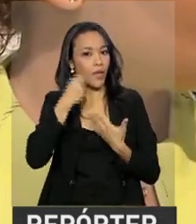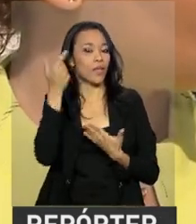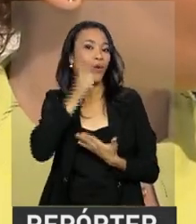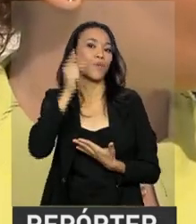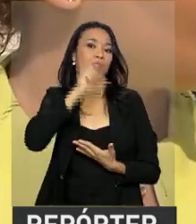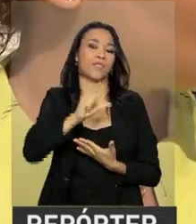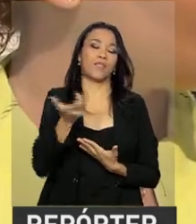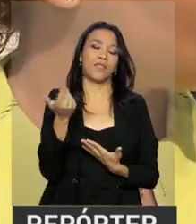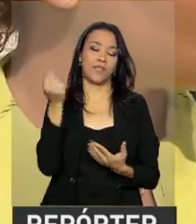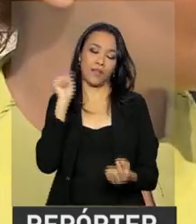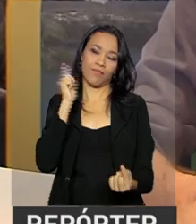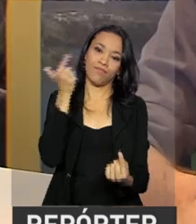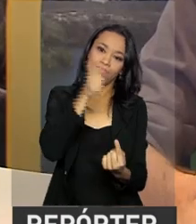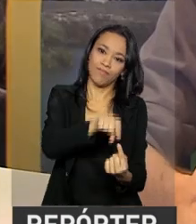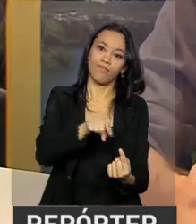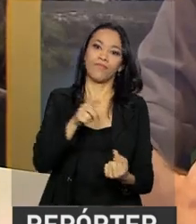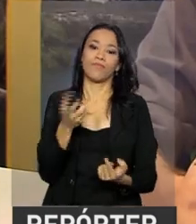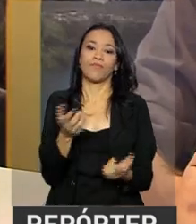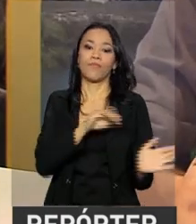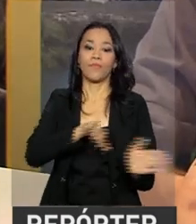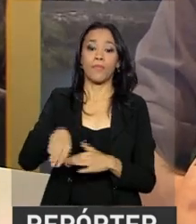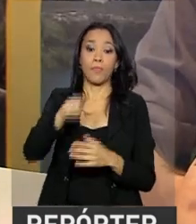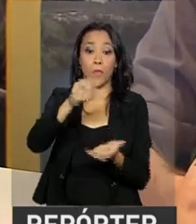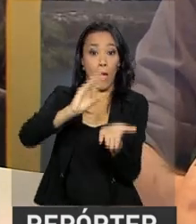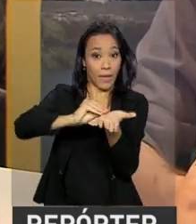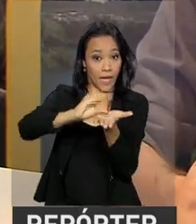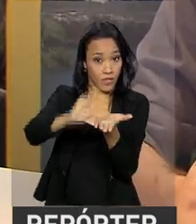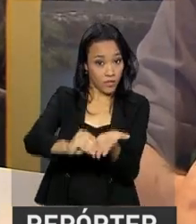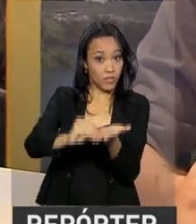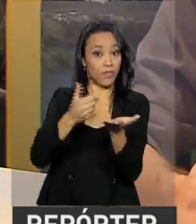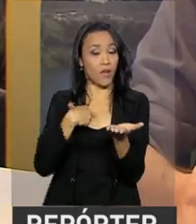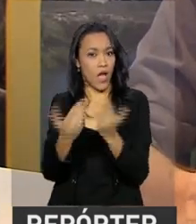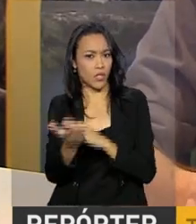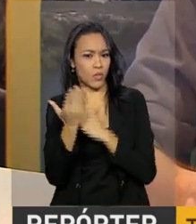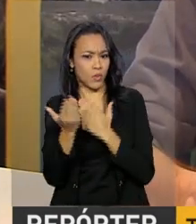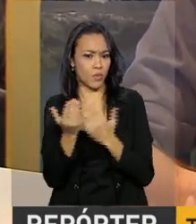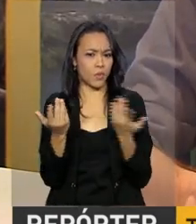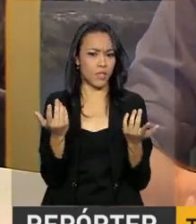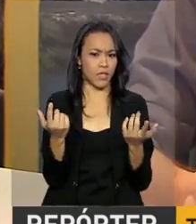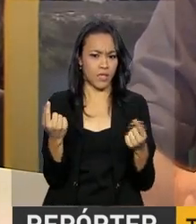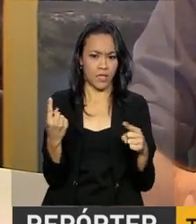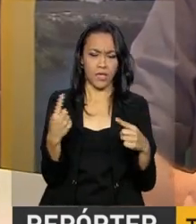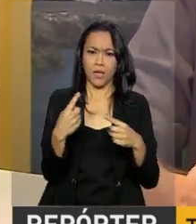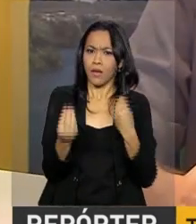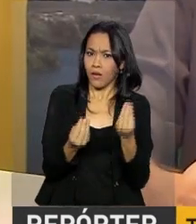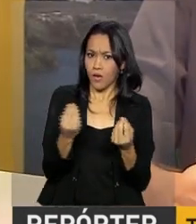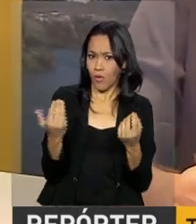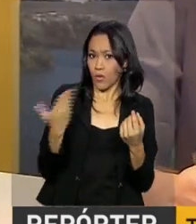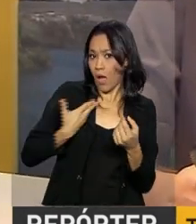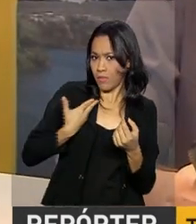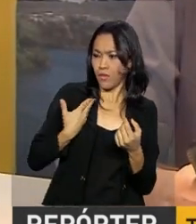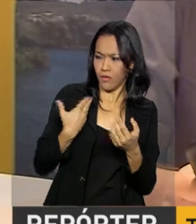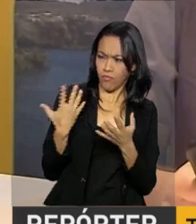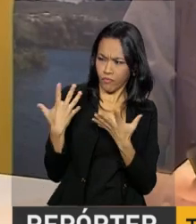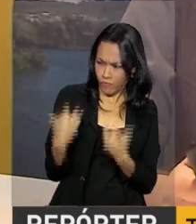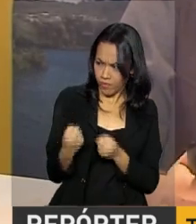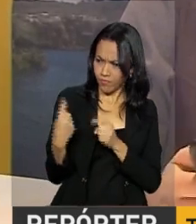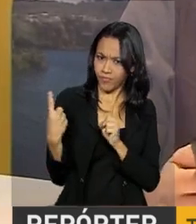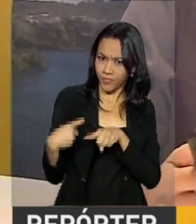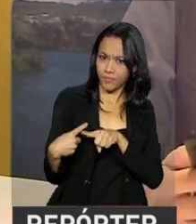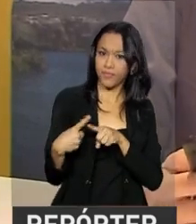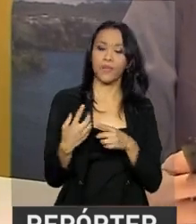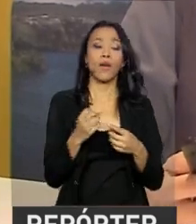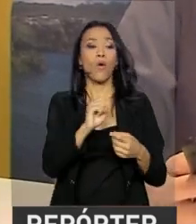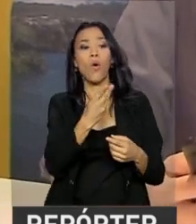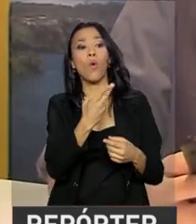conseguir alcançar nosso resultado. O aplicativo permite que você jogue contra a própria ferramenta, contra um amigo que você convida ou